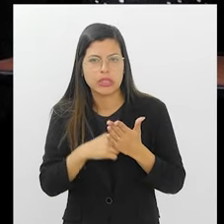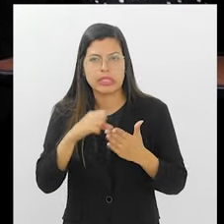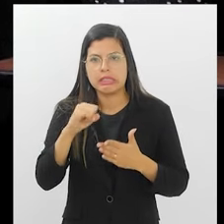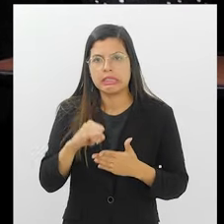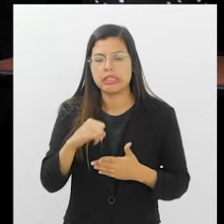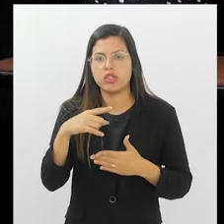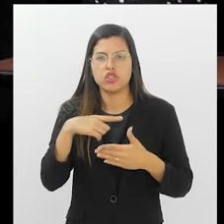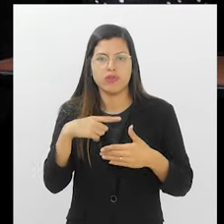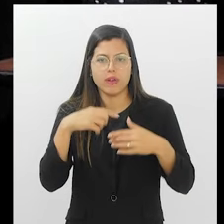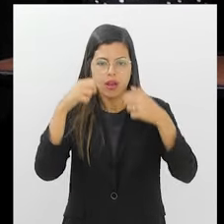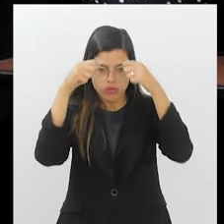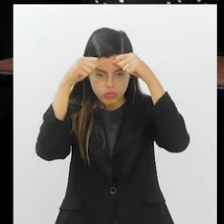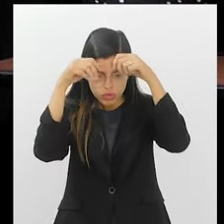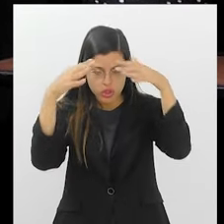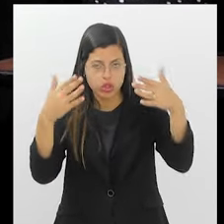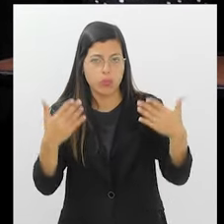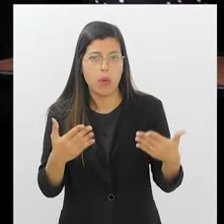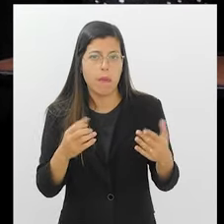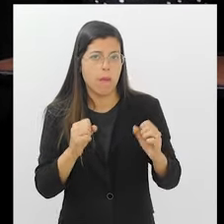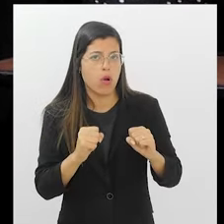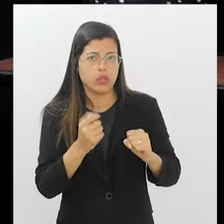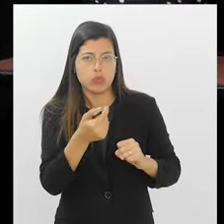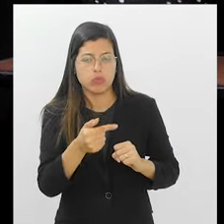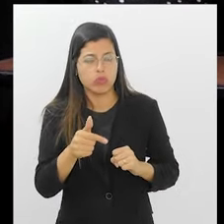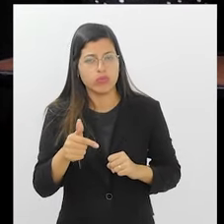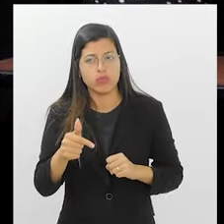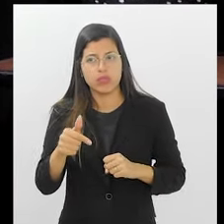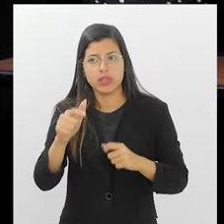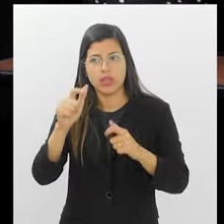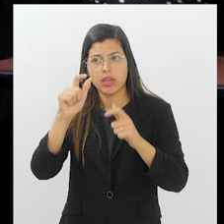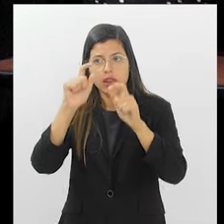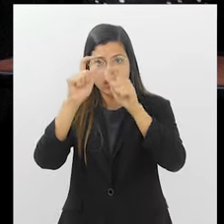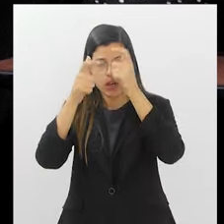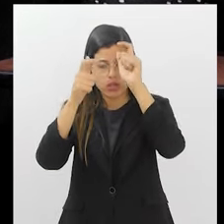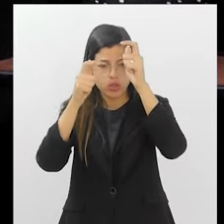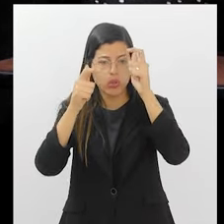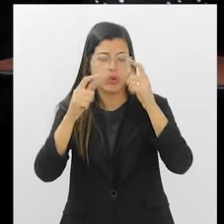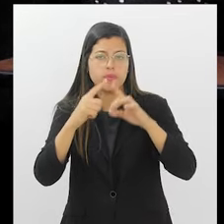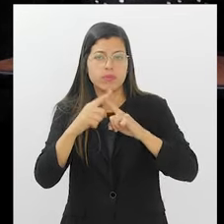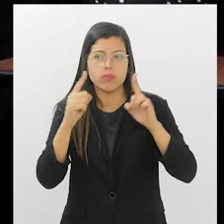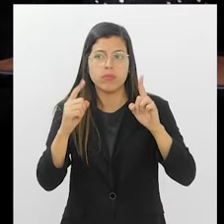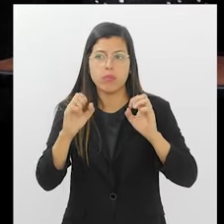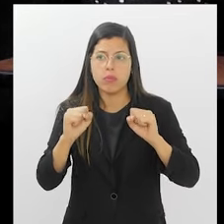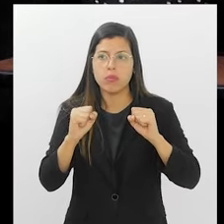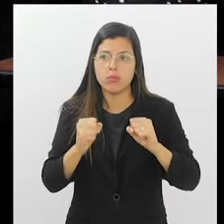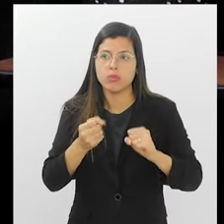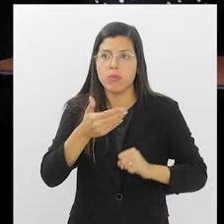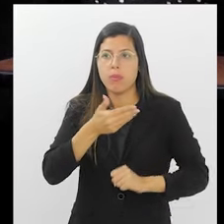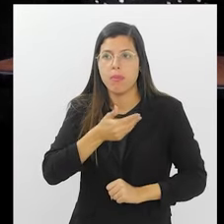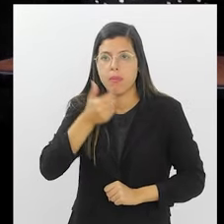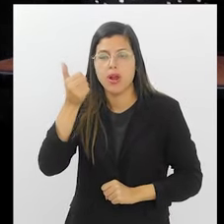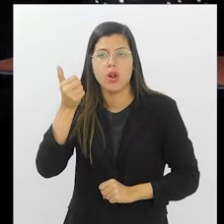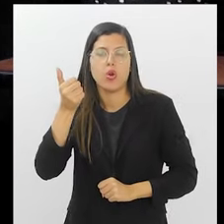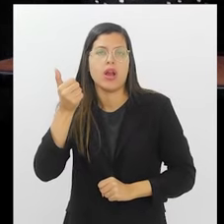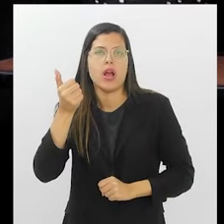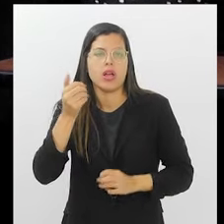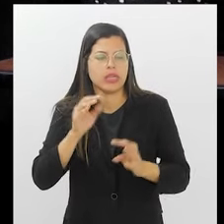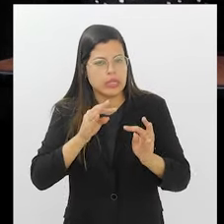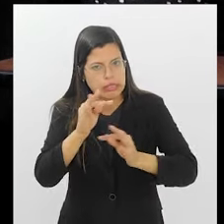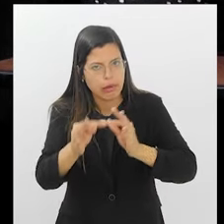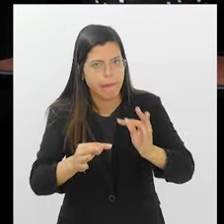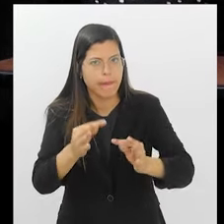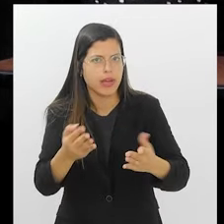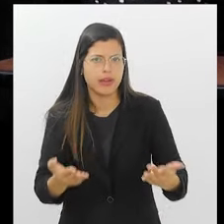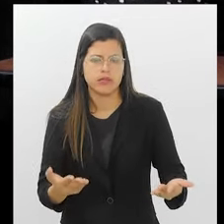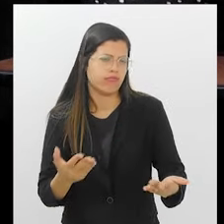né? Ele pode não ter esse transtorno, mas esse transtorno vai dar a ele uma possibilidade melhor de ser tratado, etc, etc, etc. Eu vou buscar